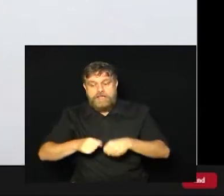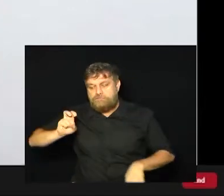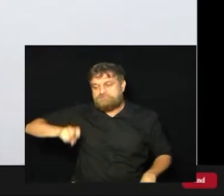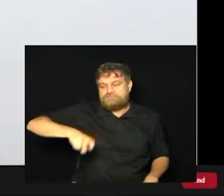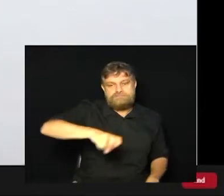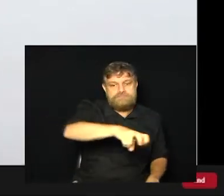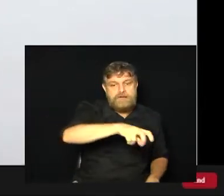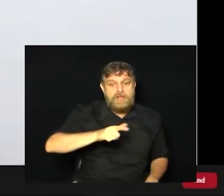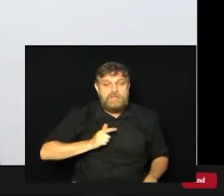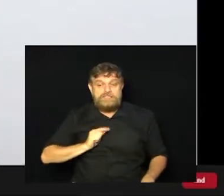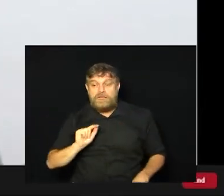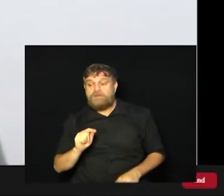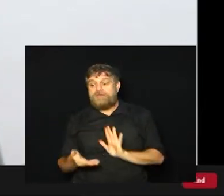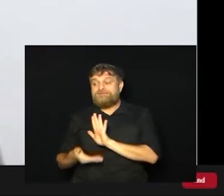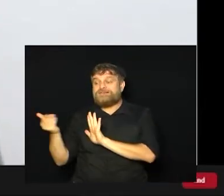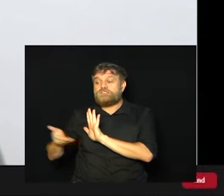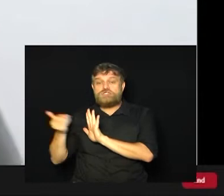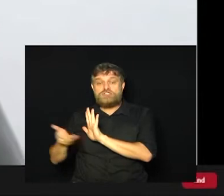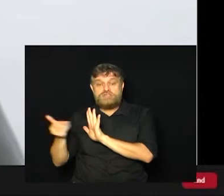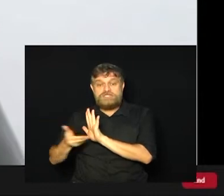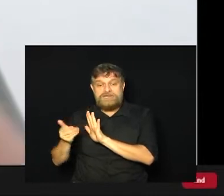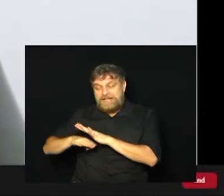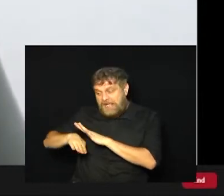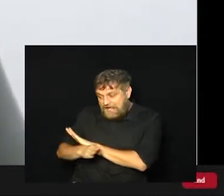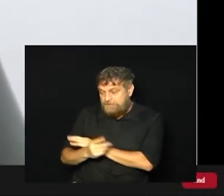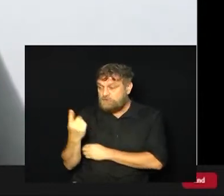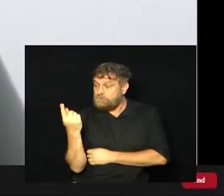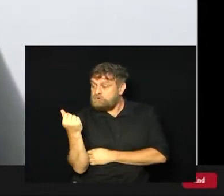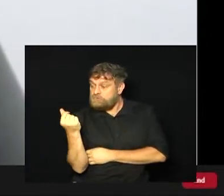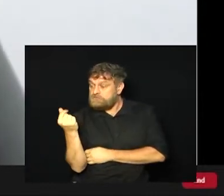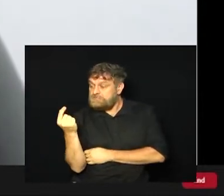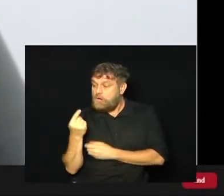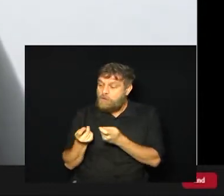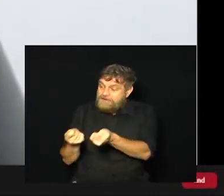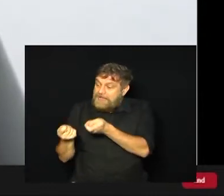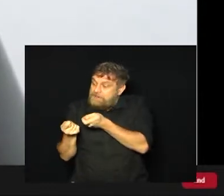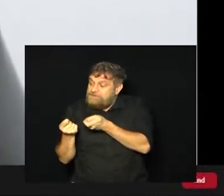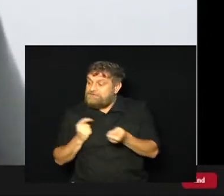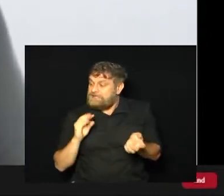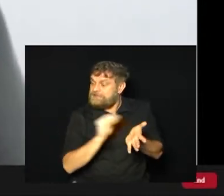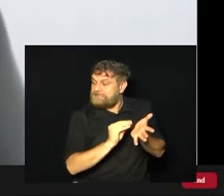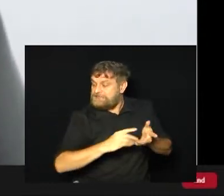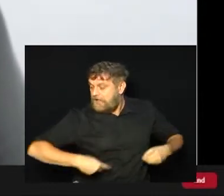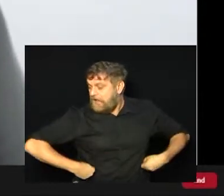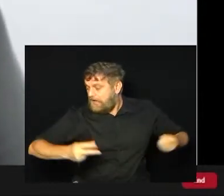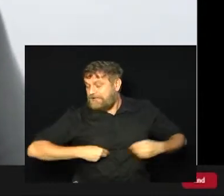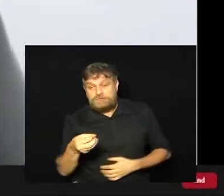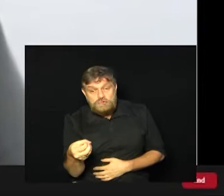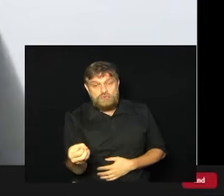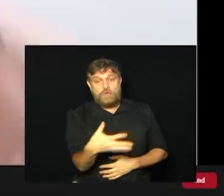lá. E você vai tirar, né, dos seus hábitos financeiros para inserir esses outros hábitos. Então, é como se a